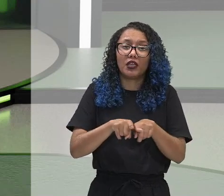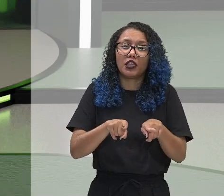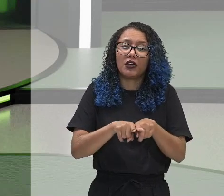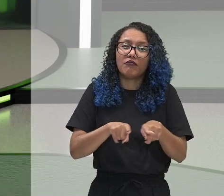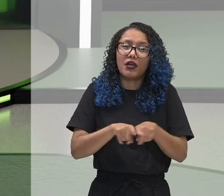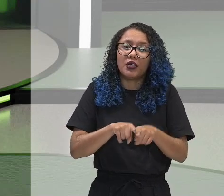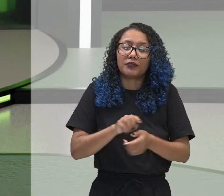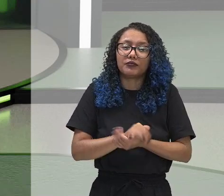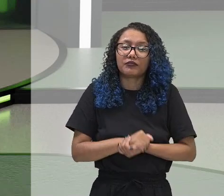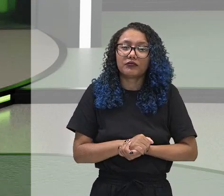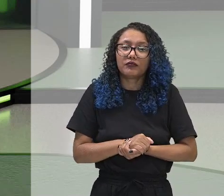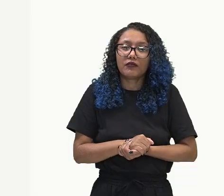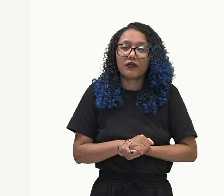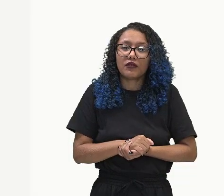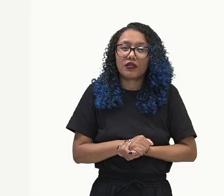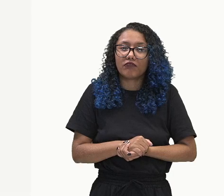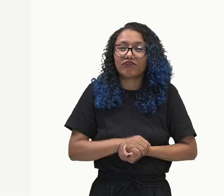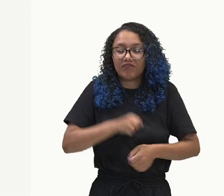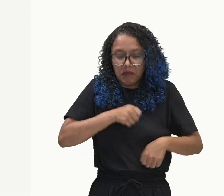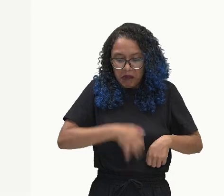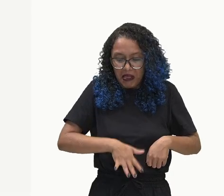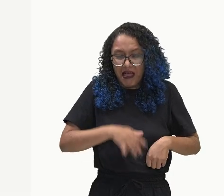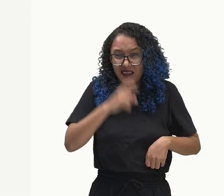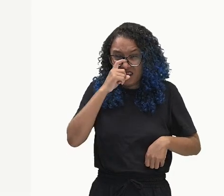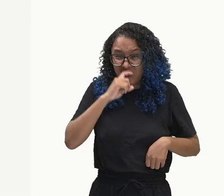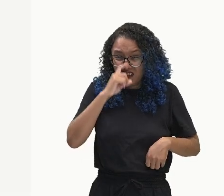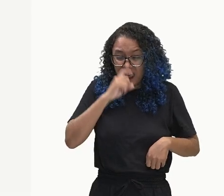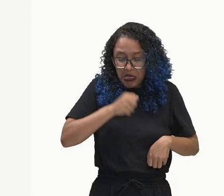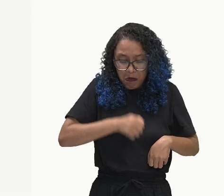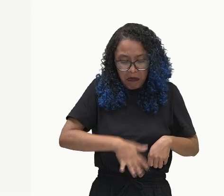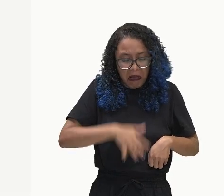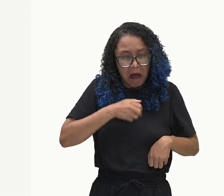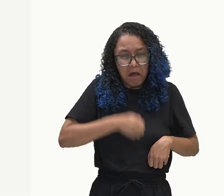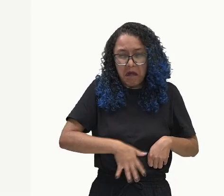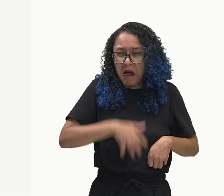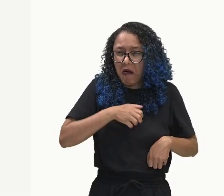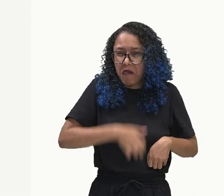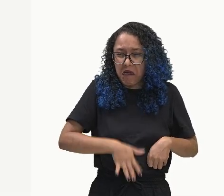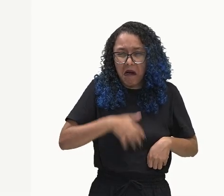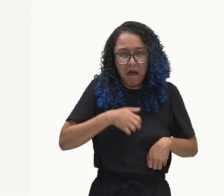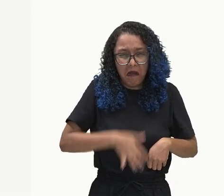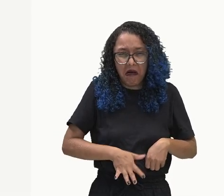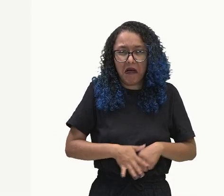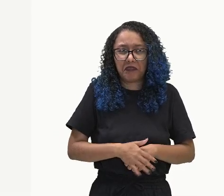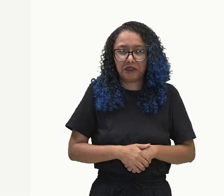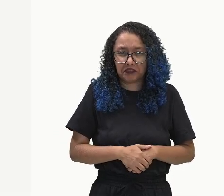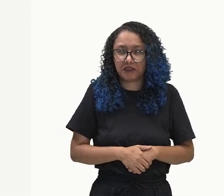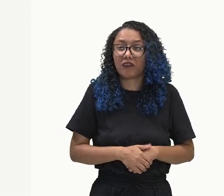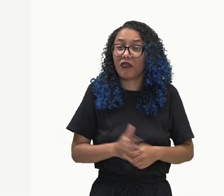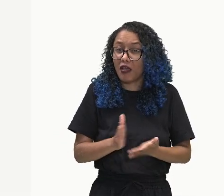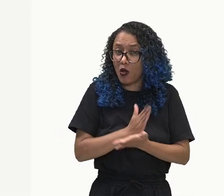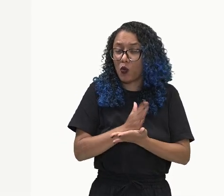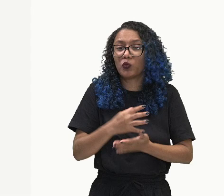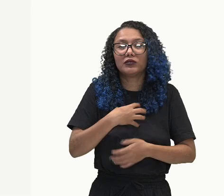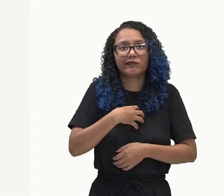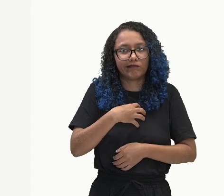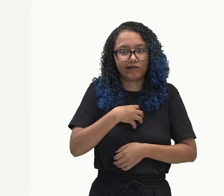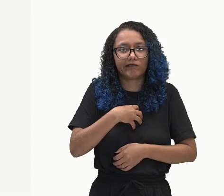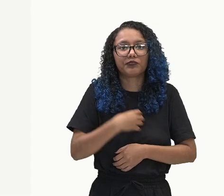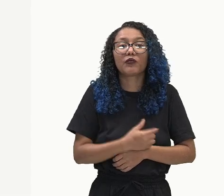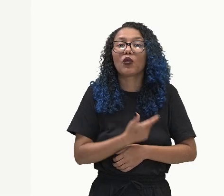muito grande de fluxo. Isso aí pode ser um dos sintomas. Miomas uterinos